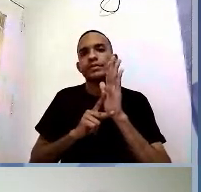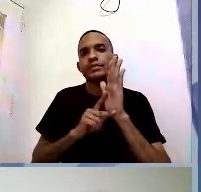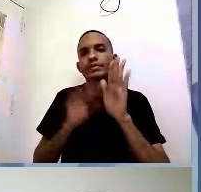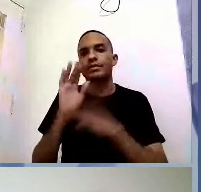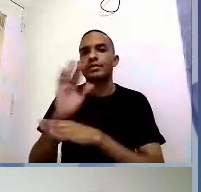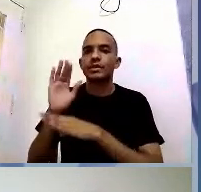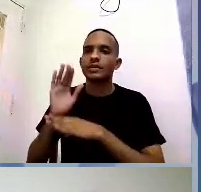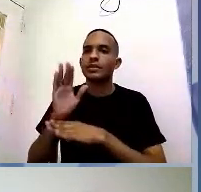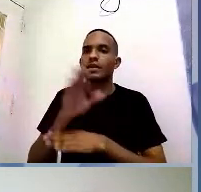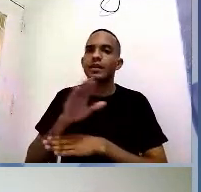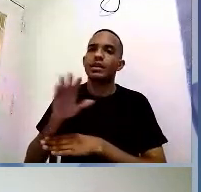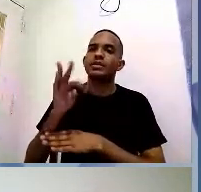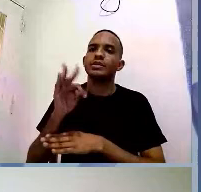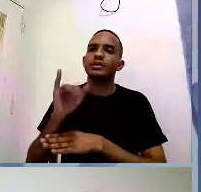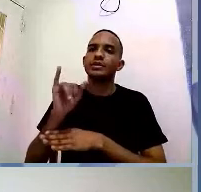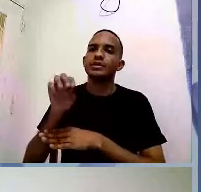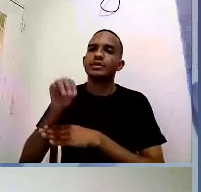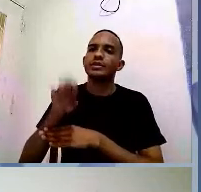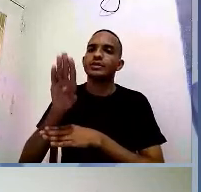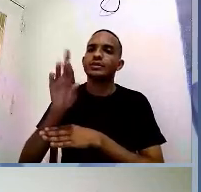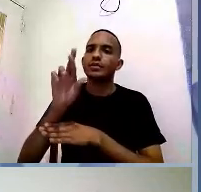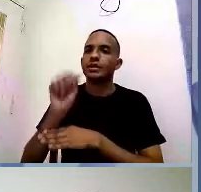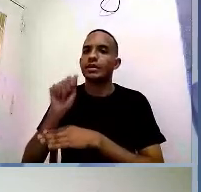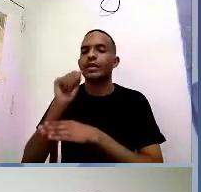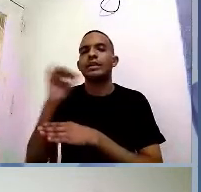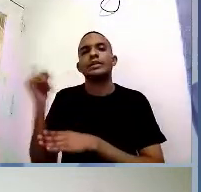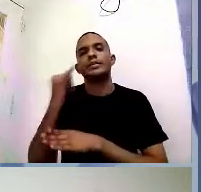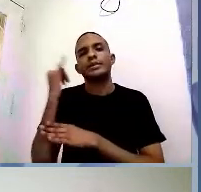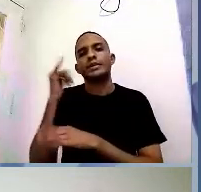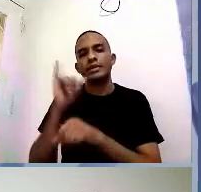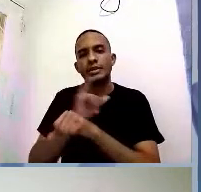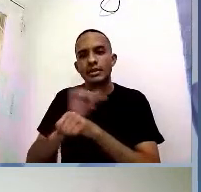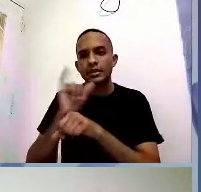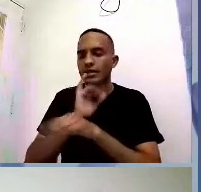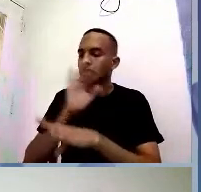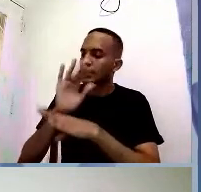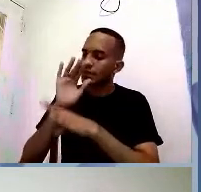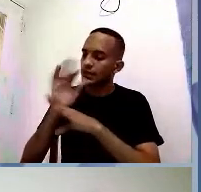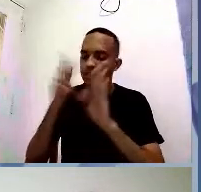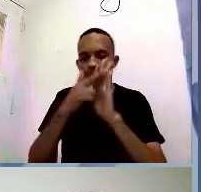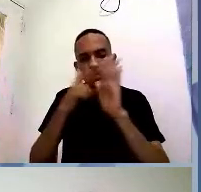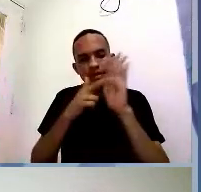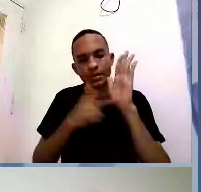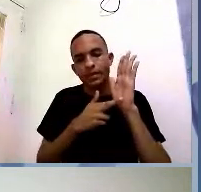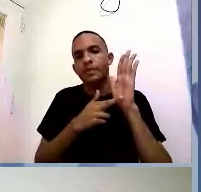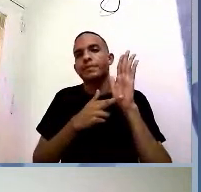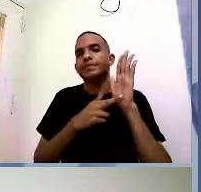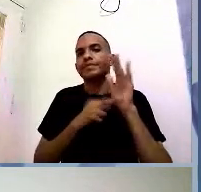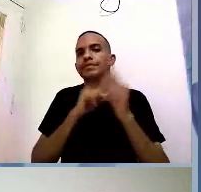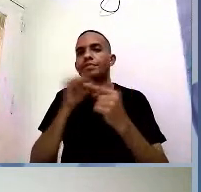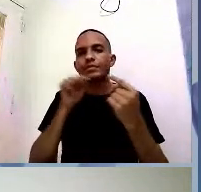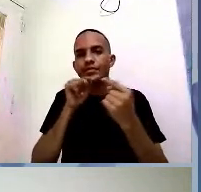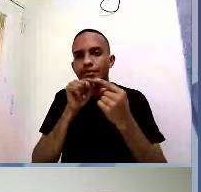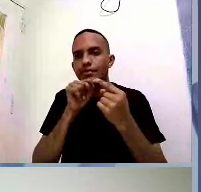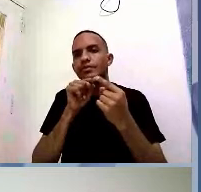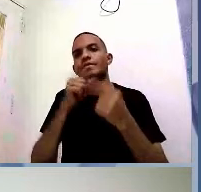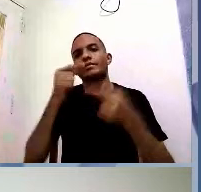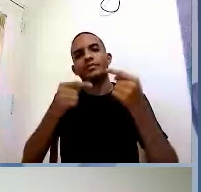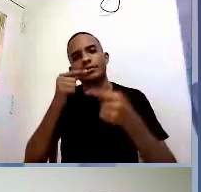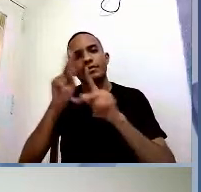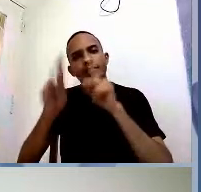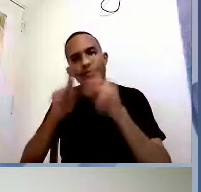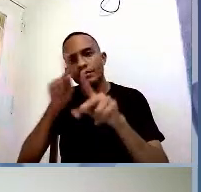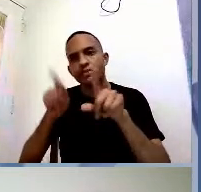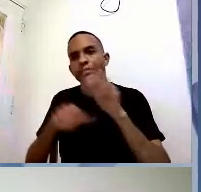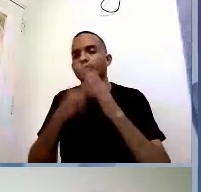de Timbiras. Os planos são importantes instrumentos que trazem diretrizes e metas para as políticas públicas de